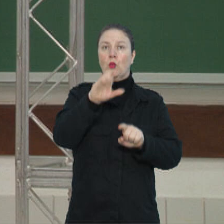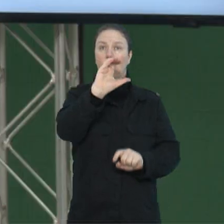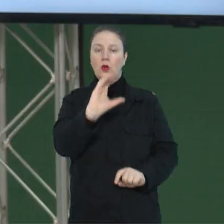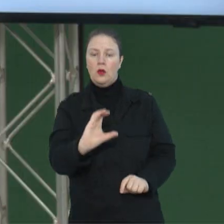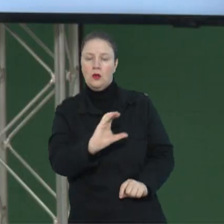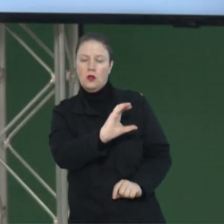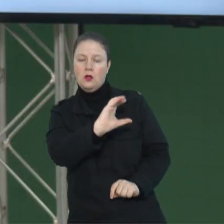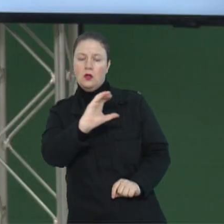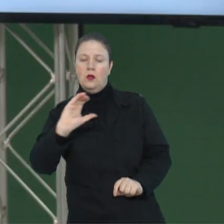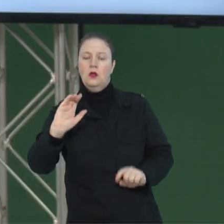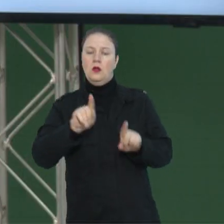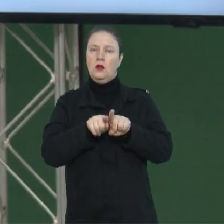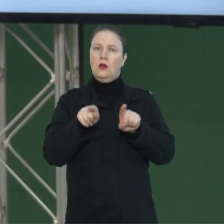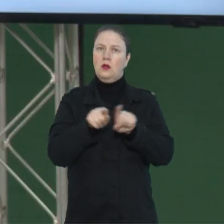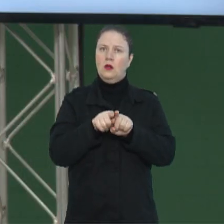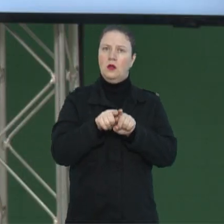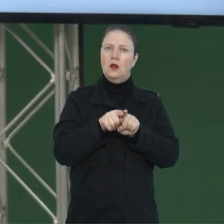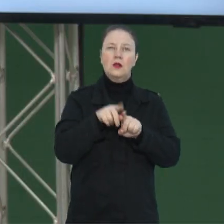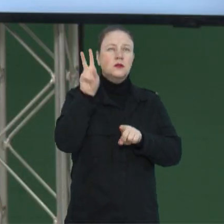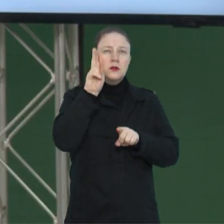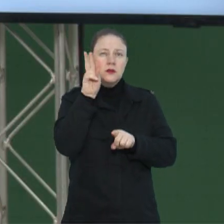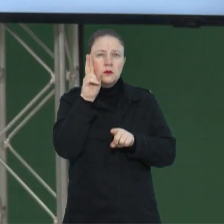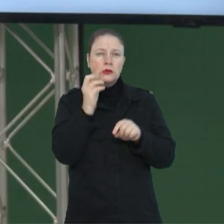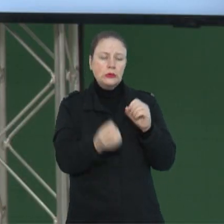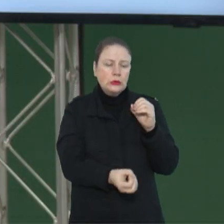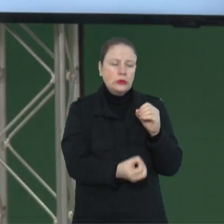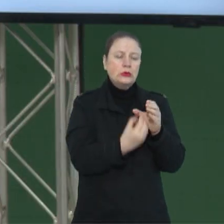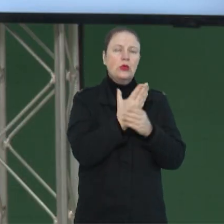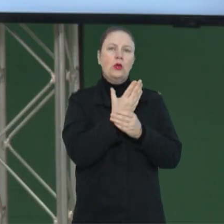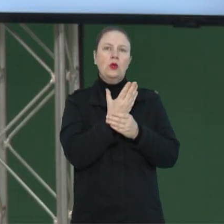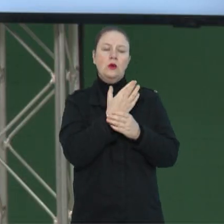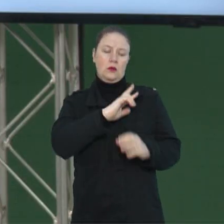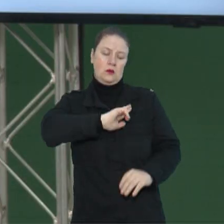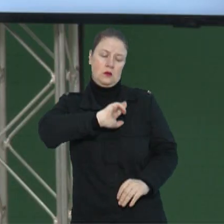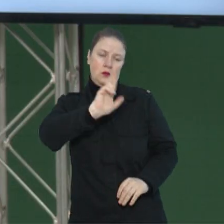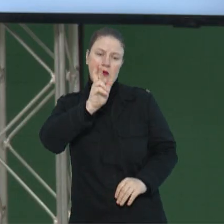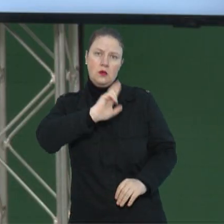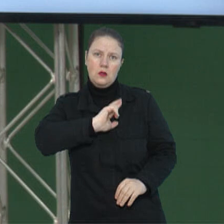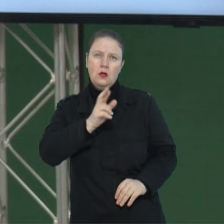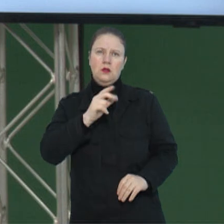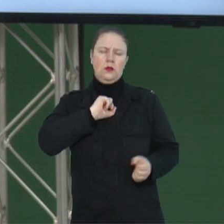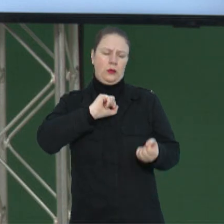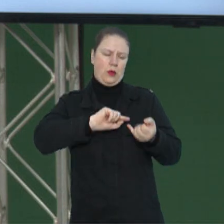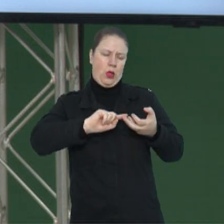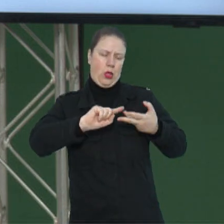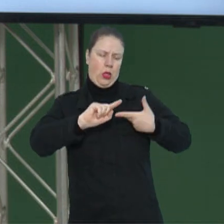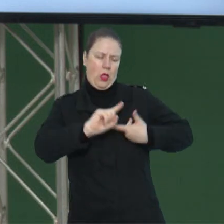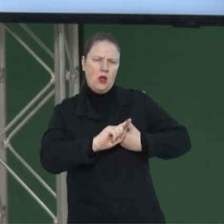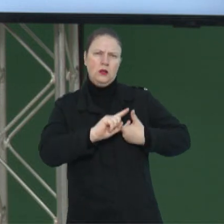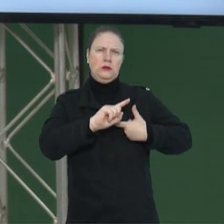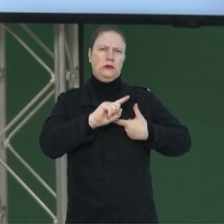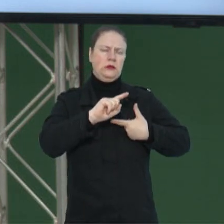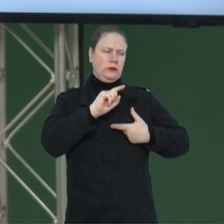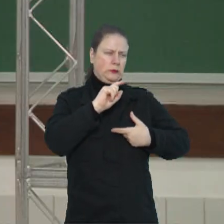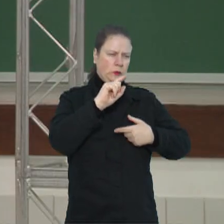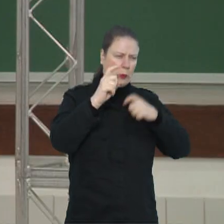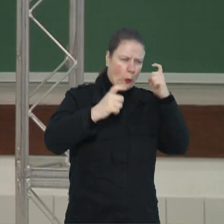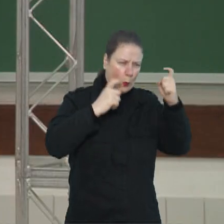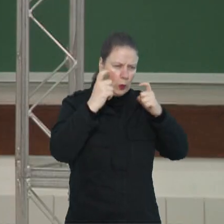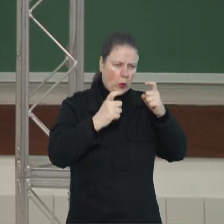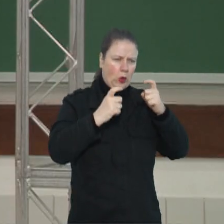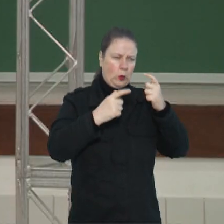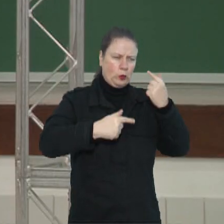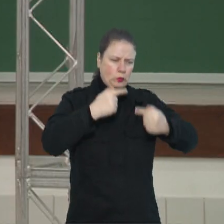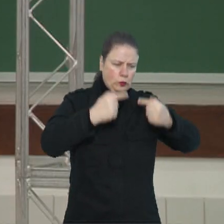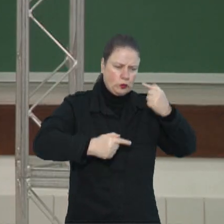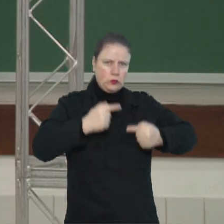que quando o cristianismo surge enquanto religião, tem uma série de, né, de questões teóricas que vão atacar os cristãos, né? Lembra disso?